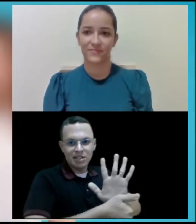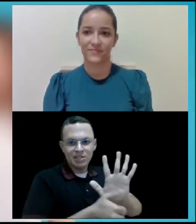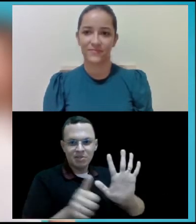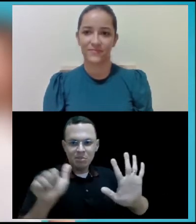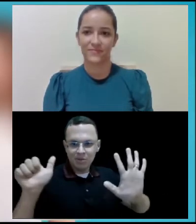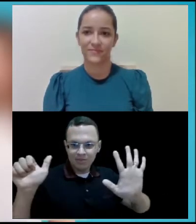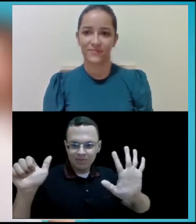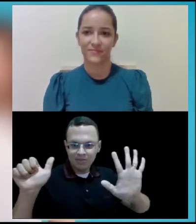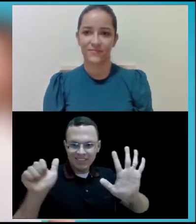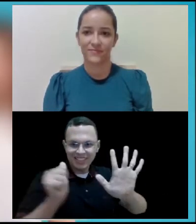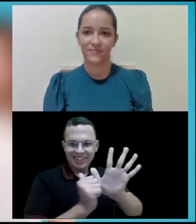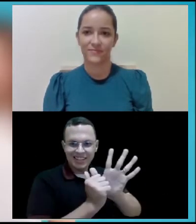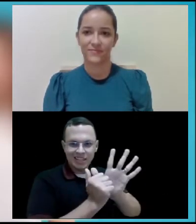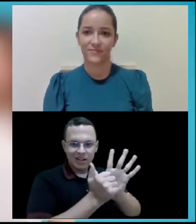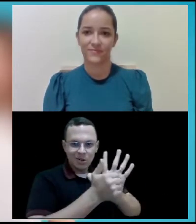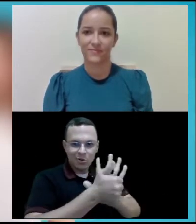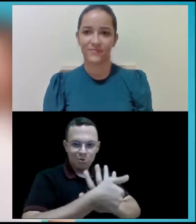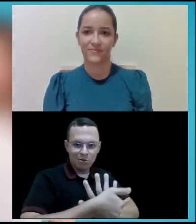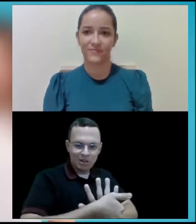configuração de mão.